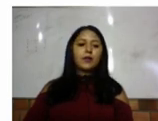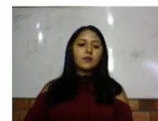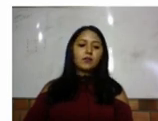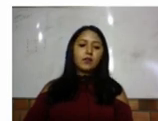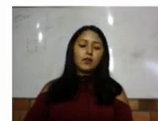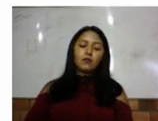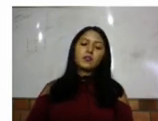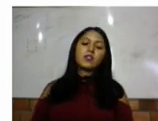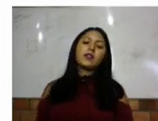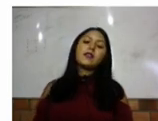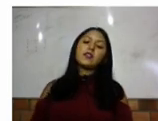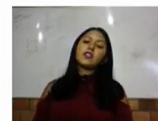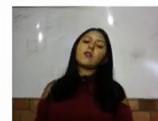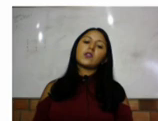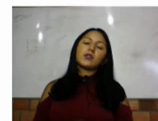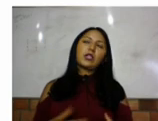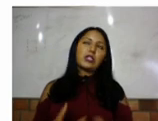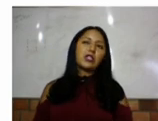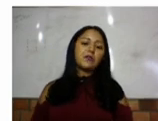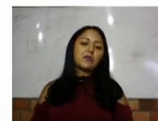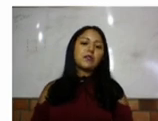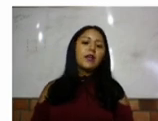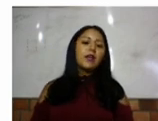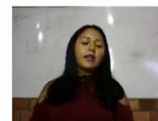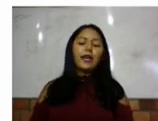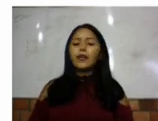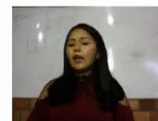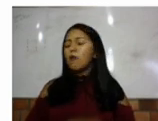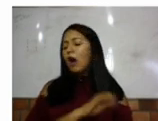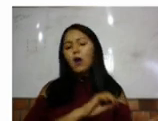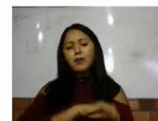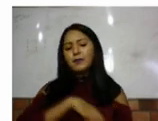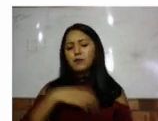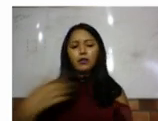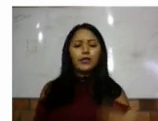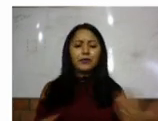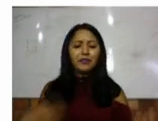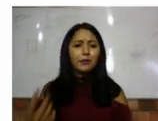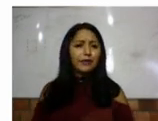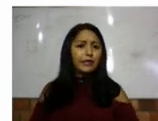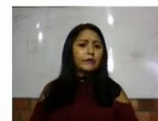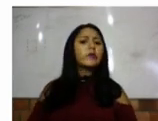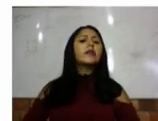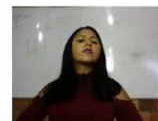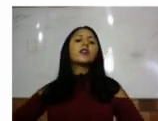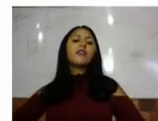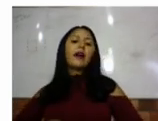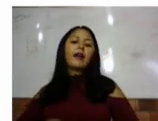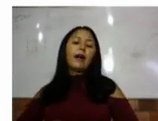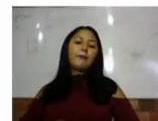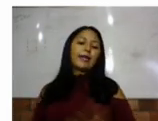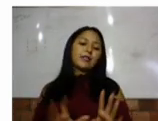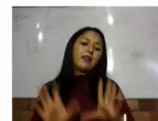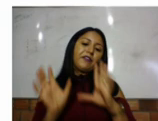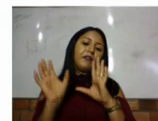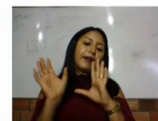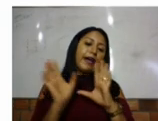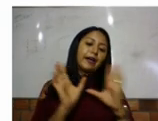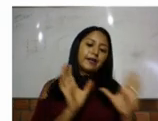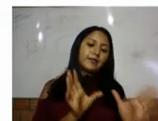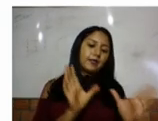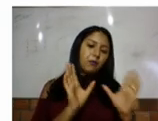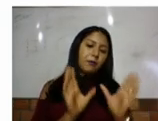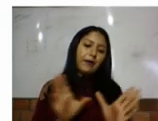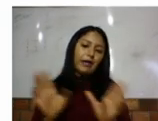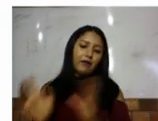lembra desse coelho é substantivo ou seja existe alguns substantivos que ele é igual foi masculino e feminino só vai apenas